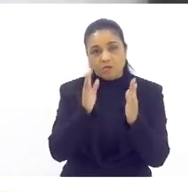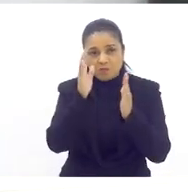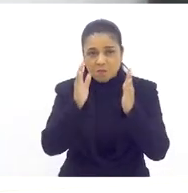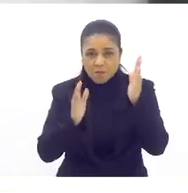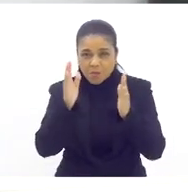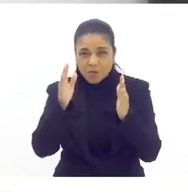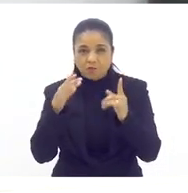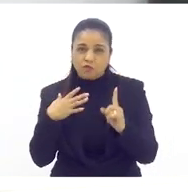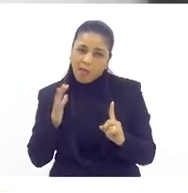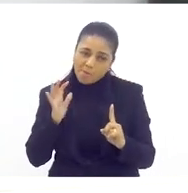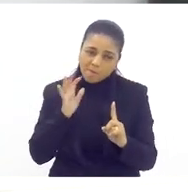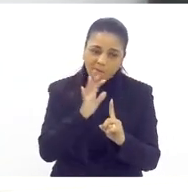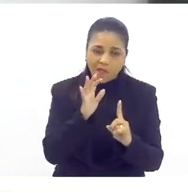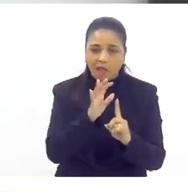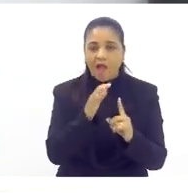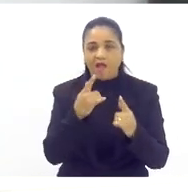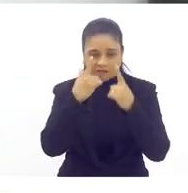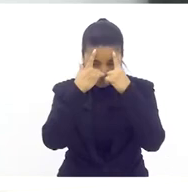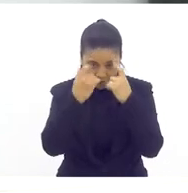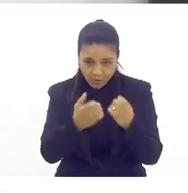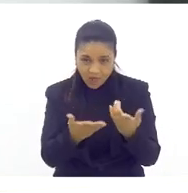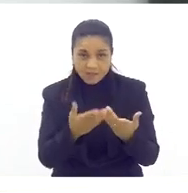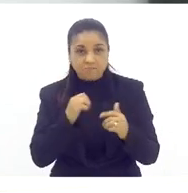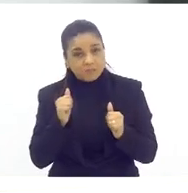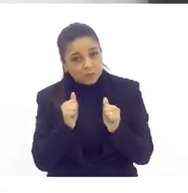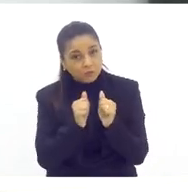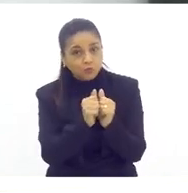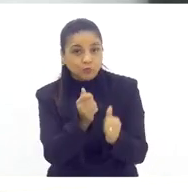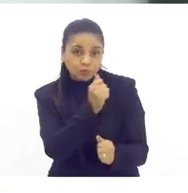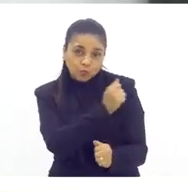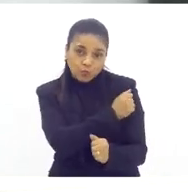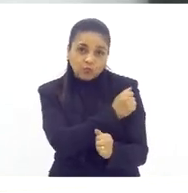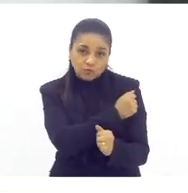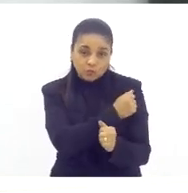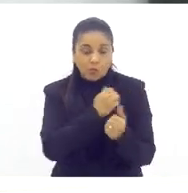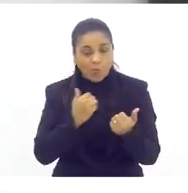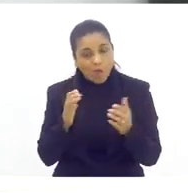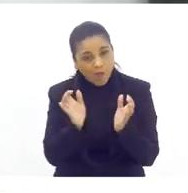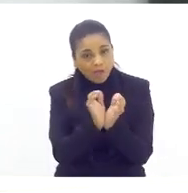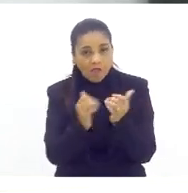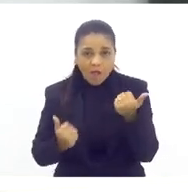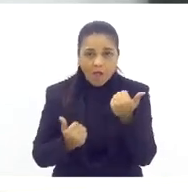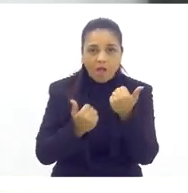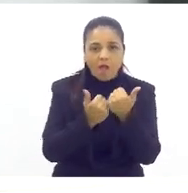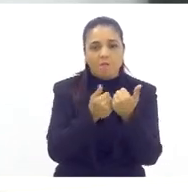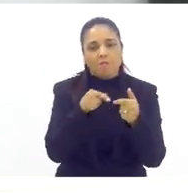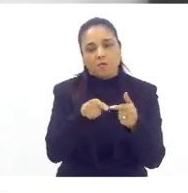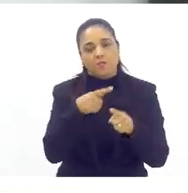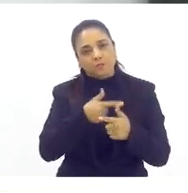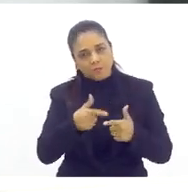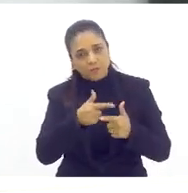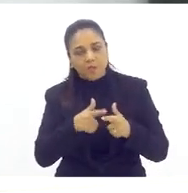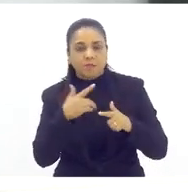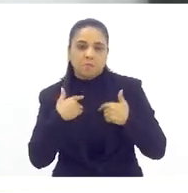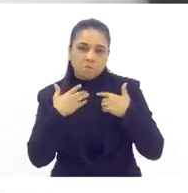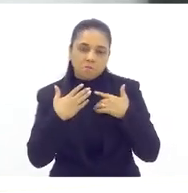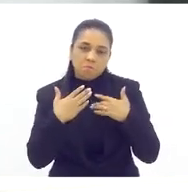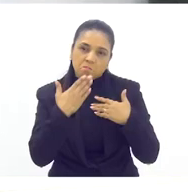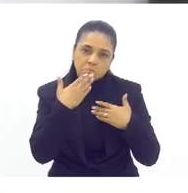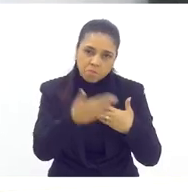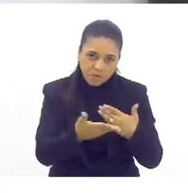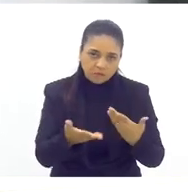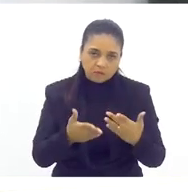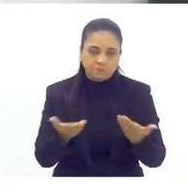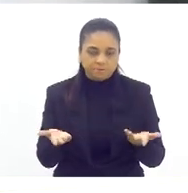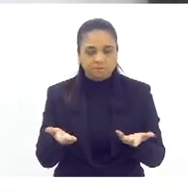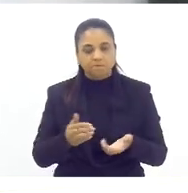de ameaça a gente precisa estar junto aos estudantes tem uma equipe de apoio adequada às demandas da rede é importante